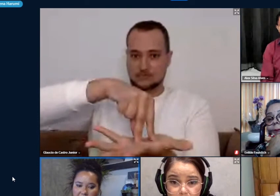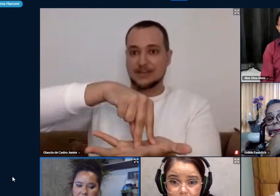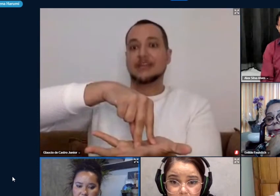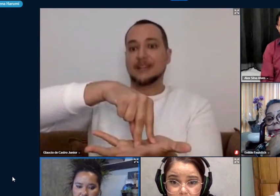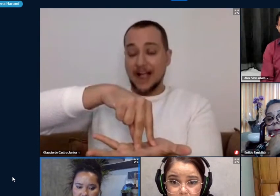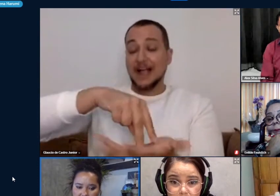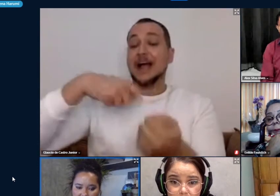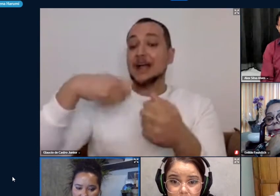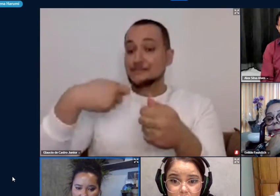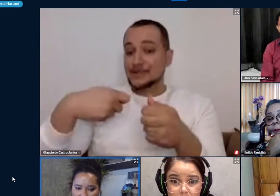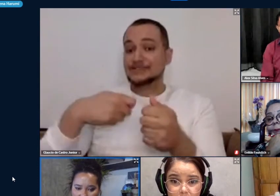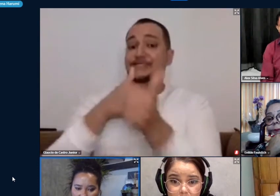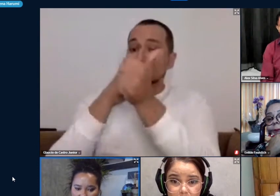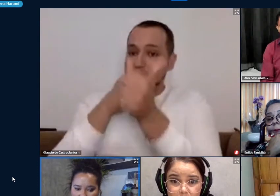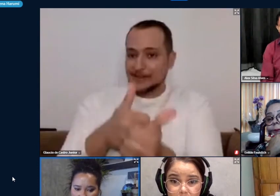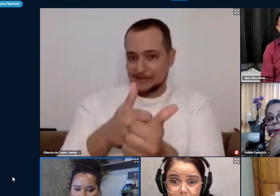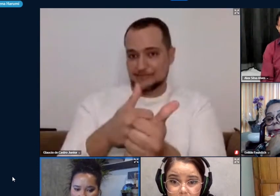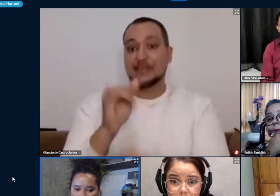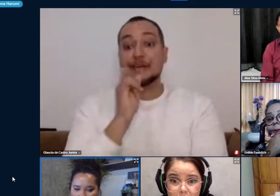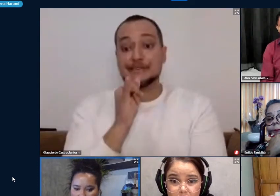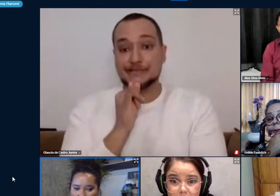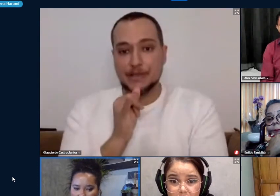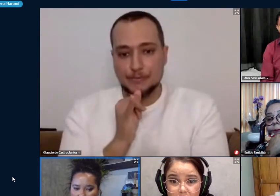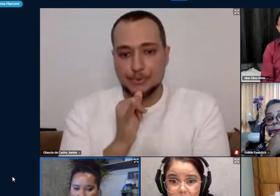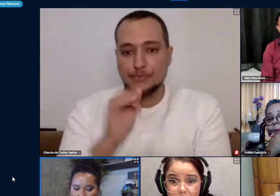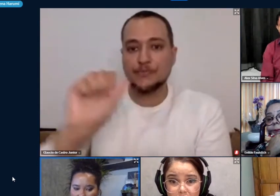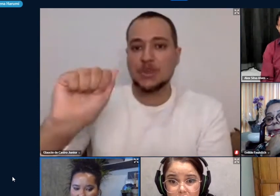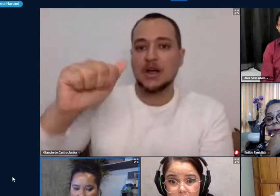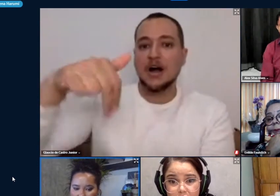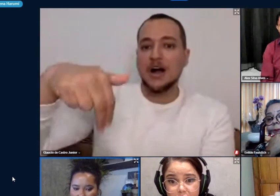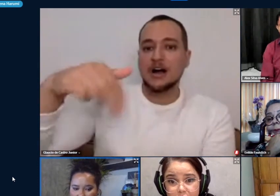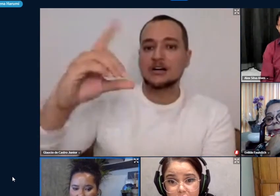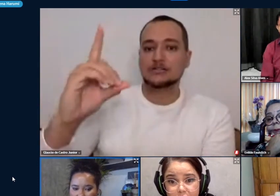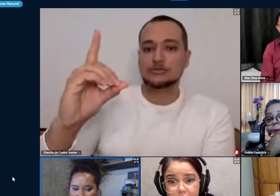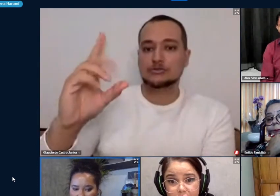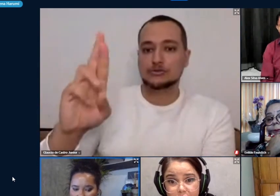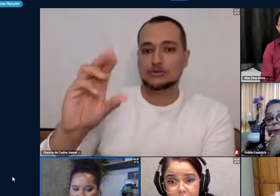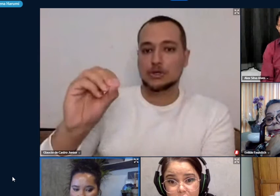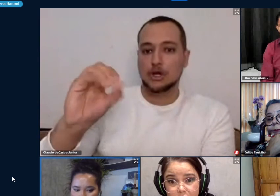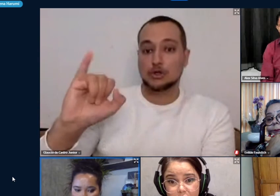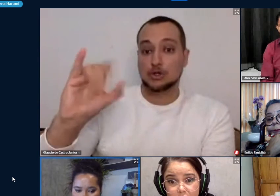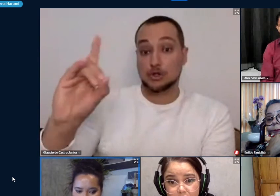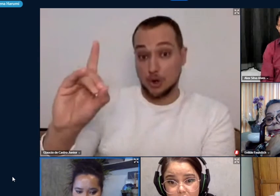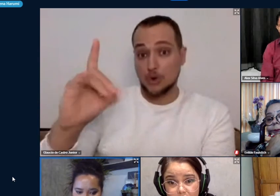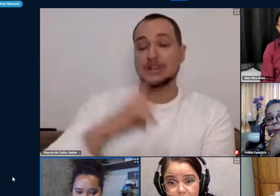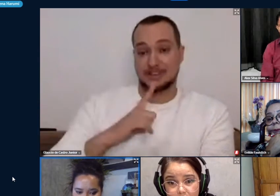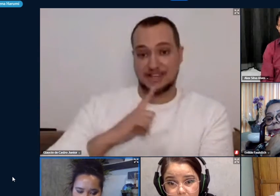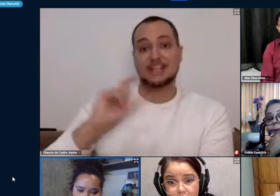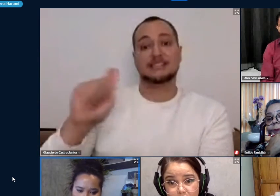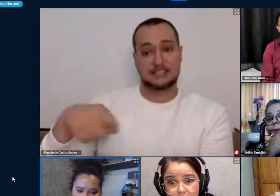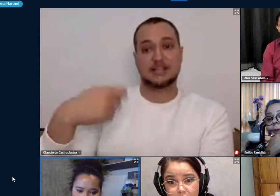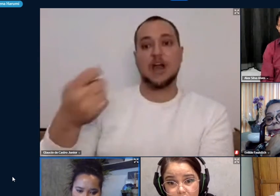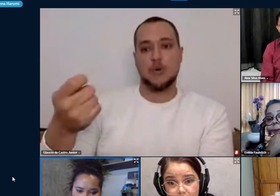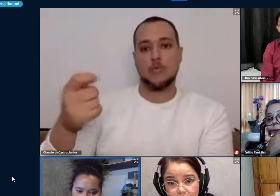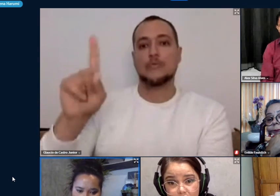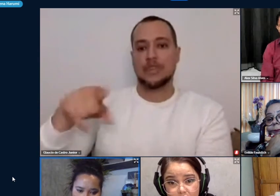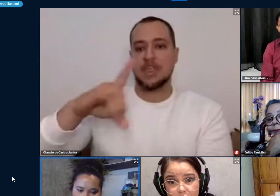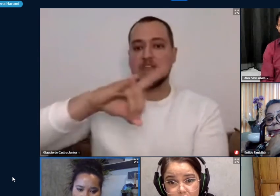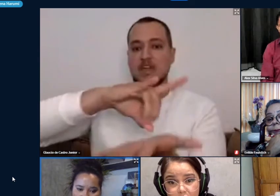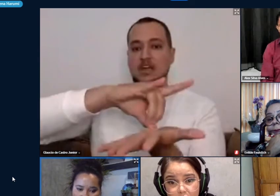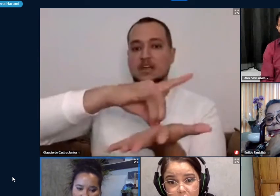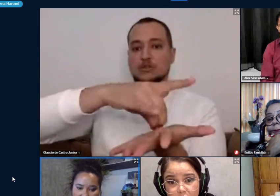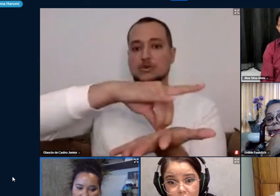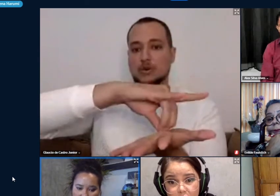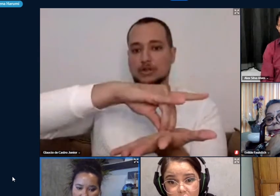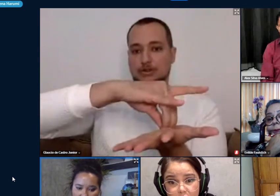tem um conteúdo já de sistema, que é esse daqui, e que talvez poderia ser seguido para Android, por exemplo,